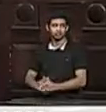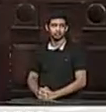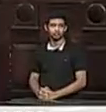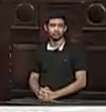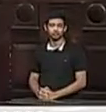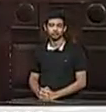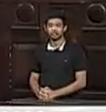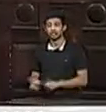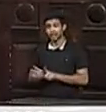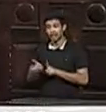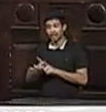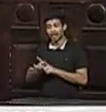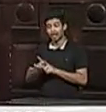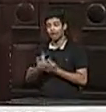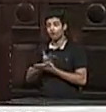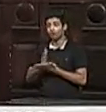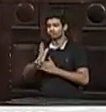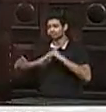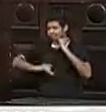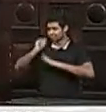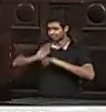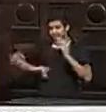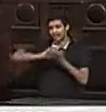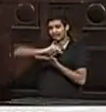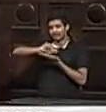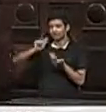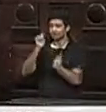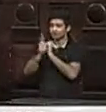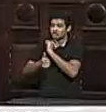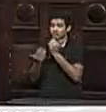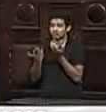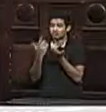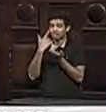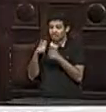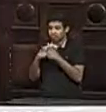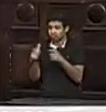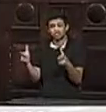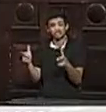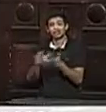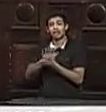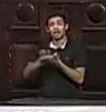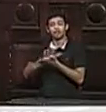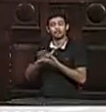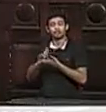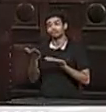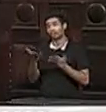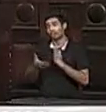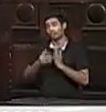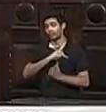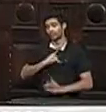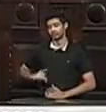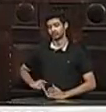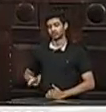modalidades esportivas que não são massificadas. Então, senhor presidente, tirar aqui